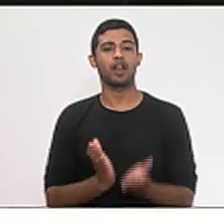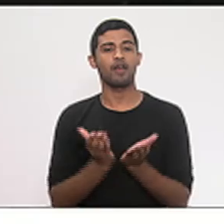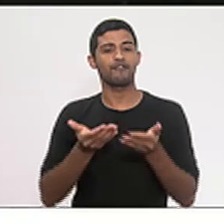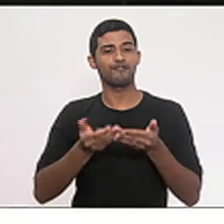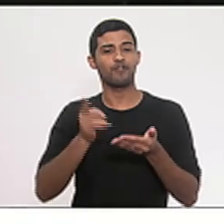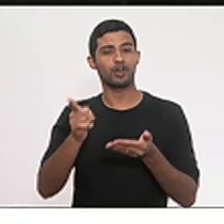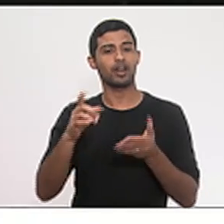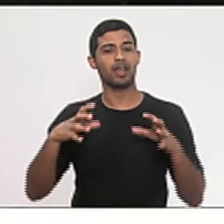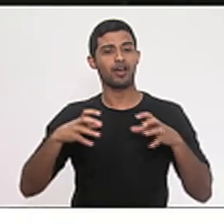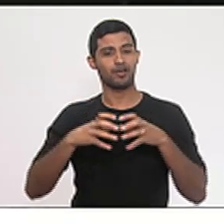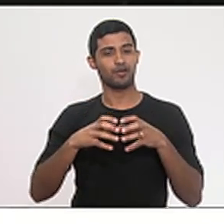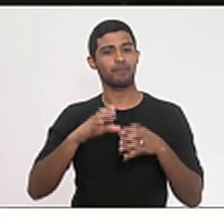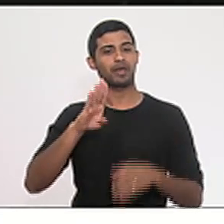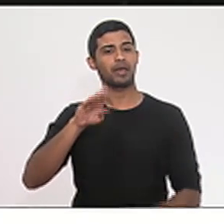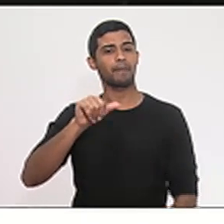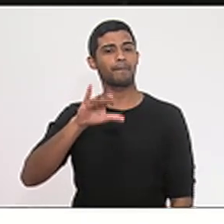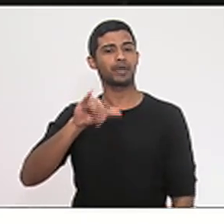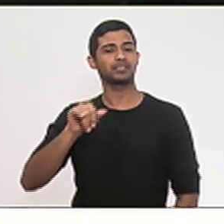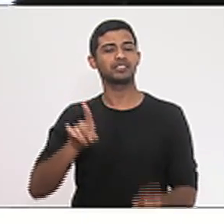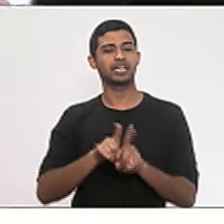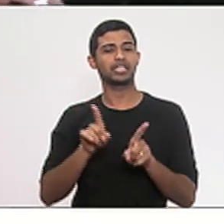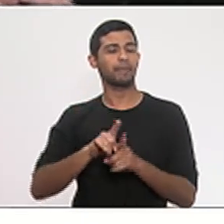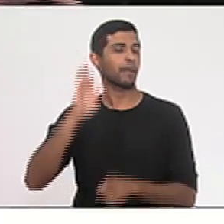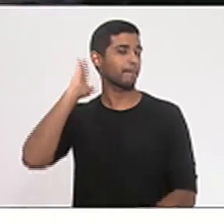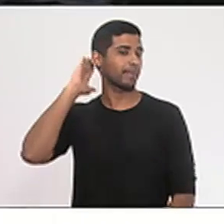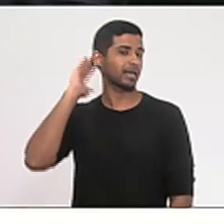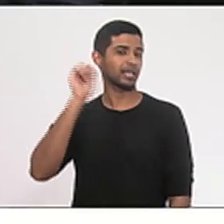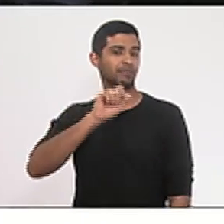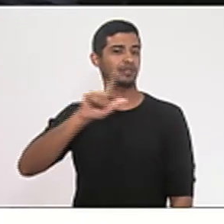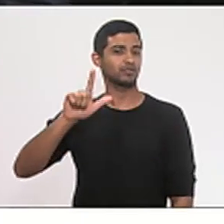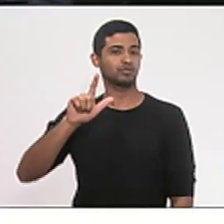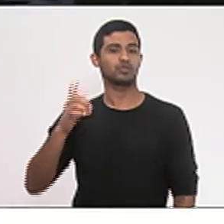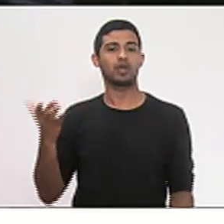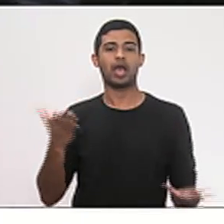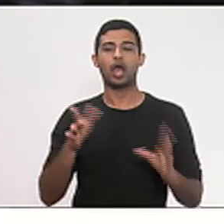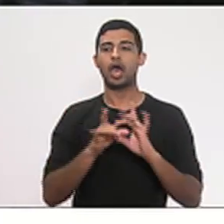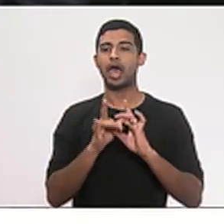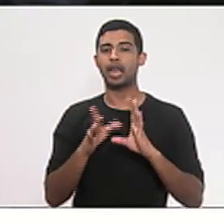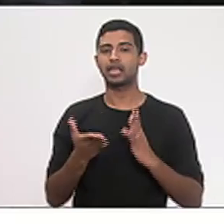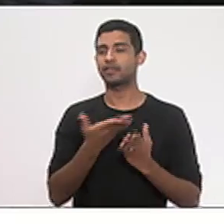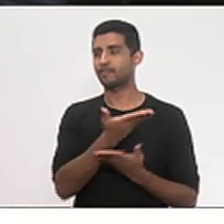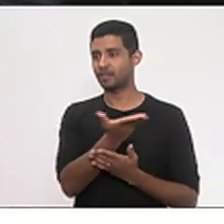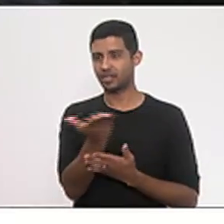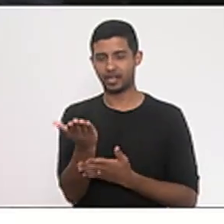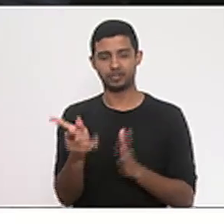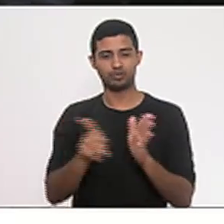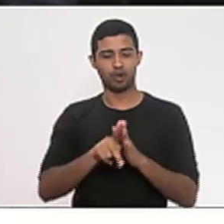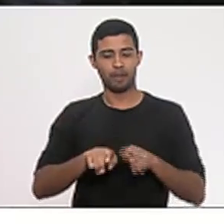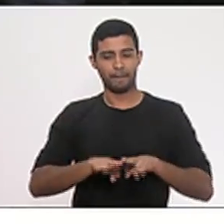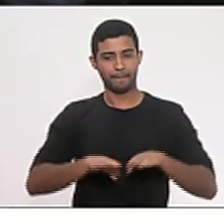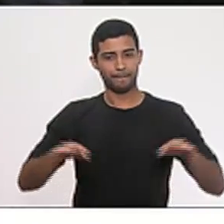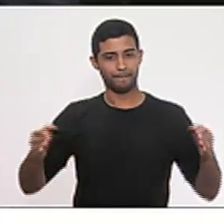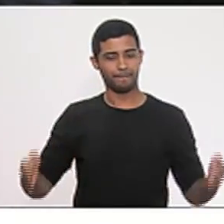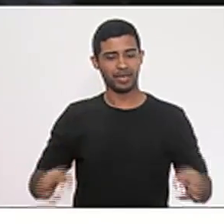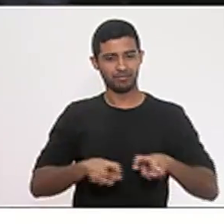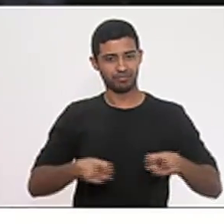Comitês de Bacia e do Comitê Médio Paraíba do Sul. Agora vou abrir a palavra para os que compõem a mesa